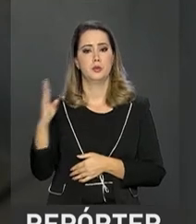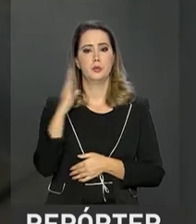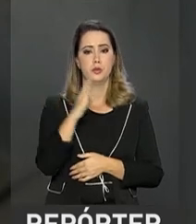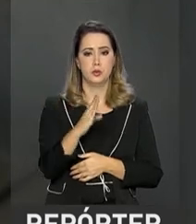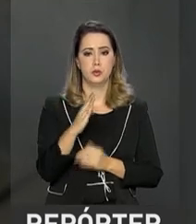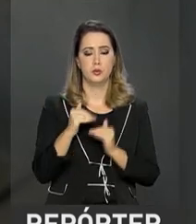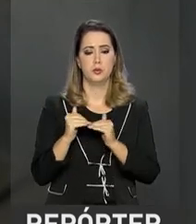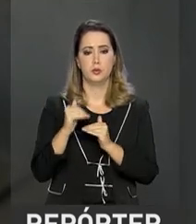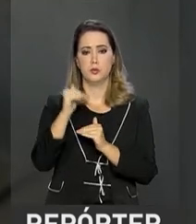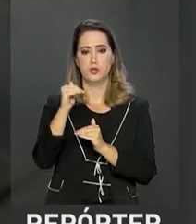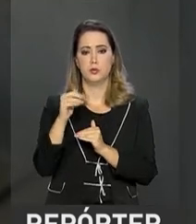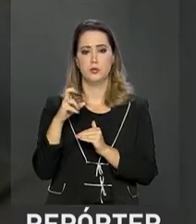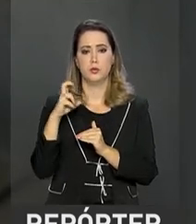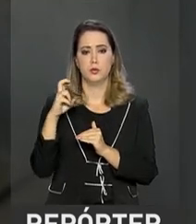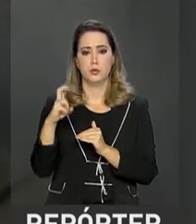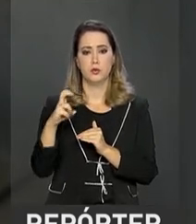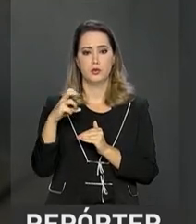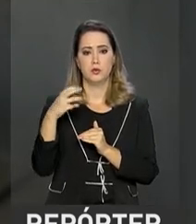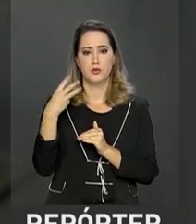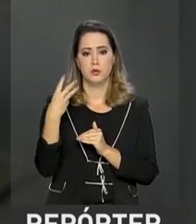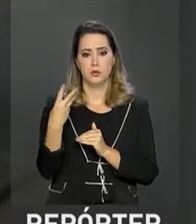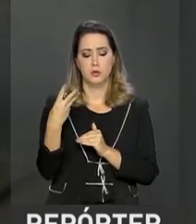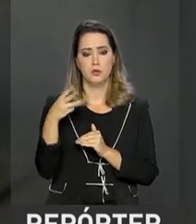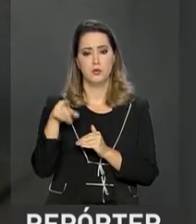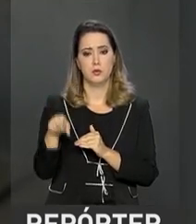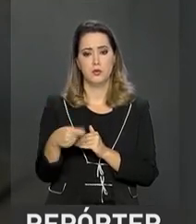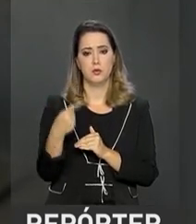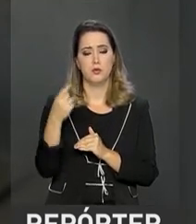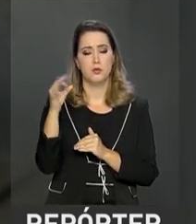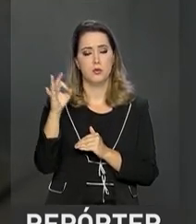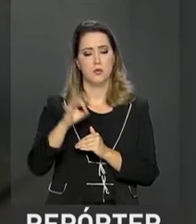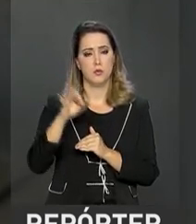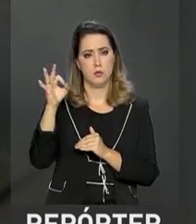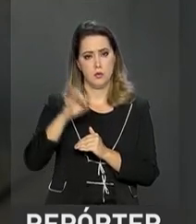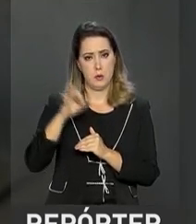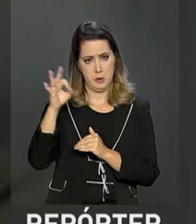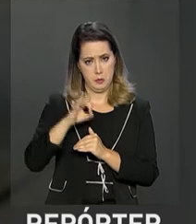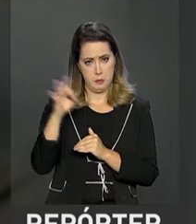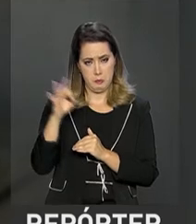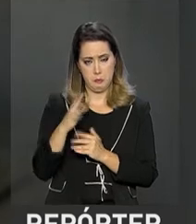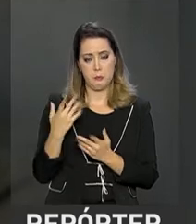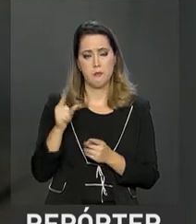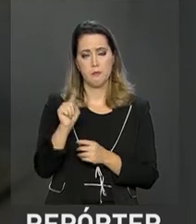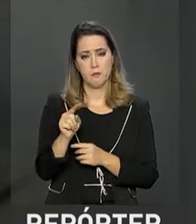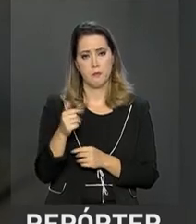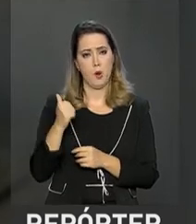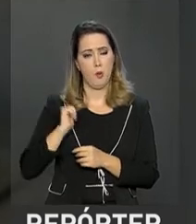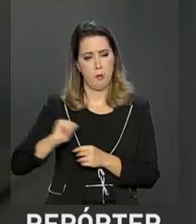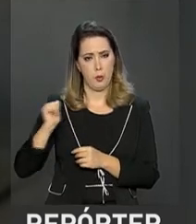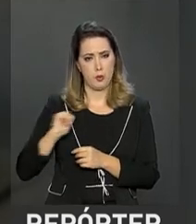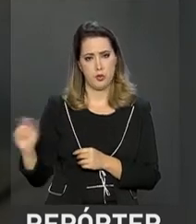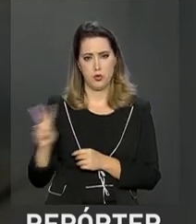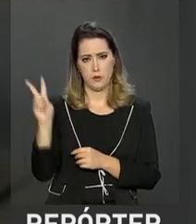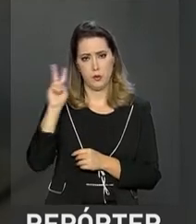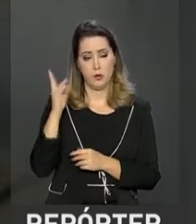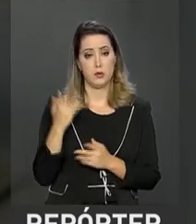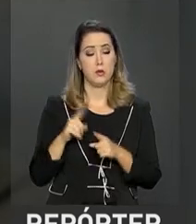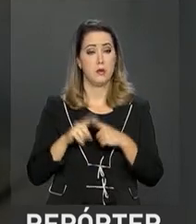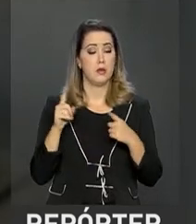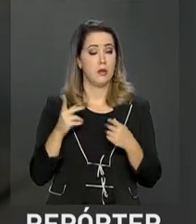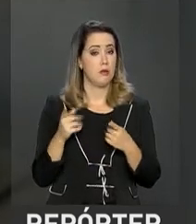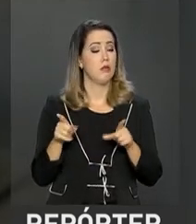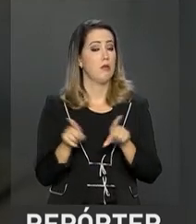valores no último ano o banco do brasil teve um crescimento no valor de mercado de 53 por cento já